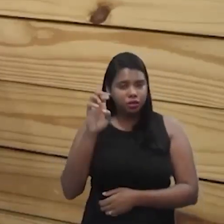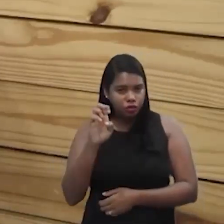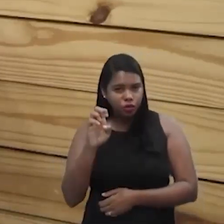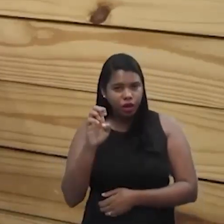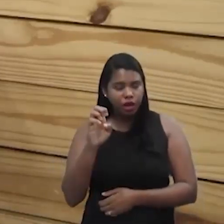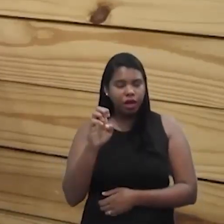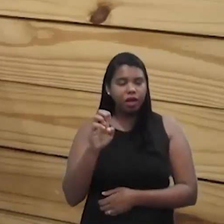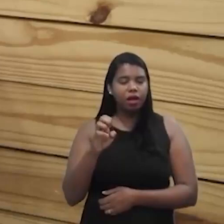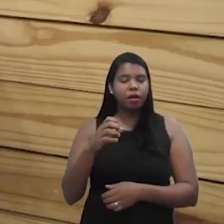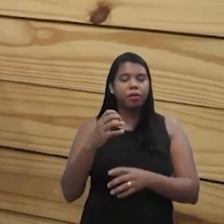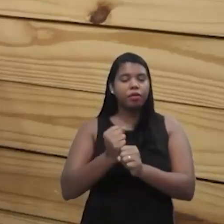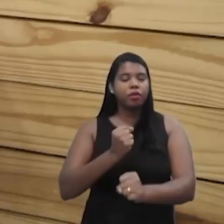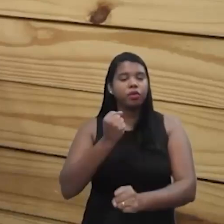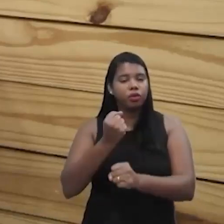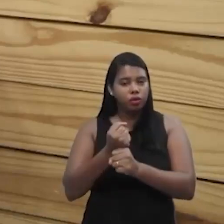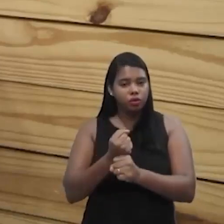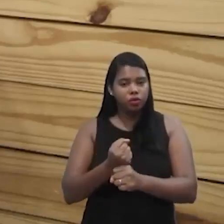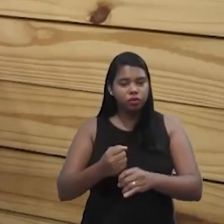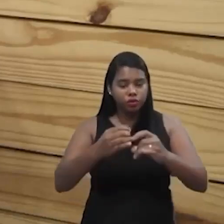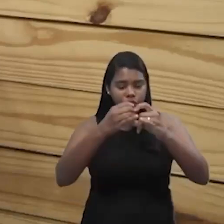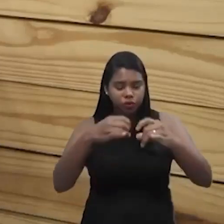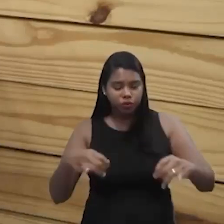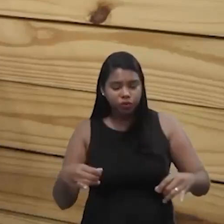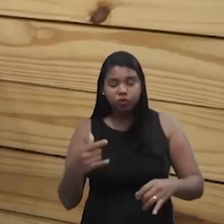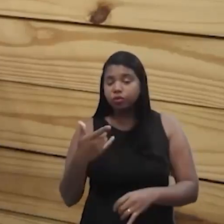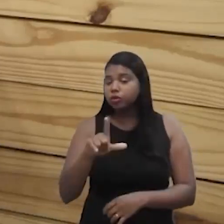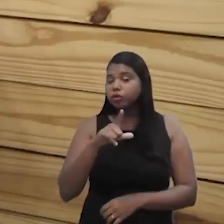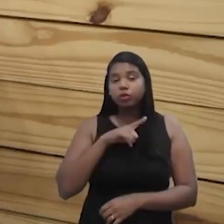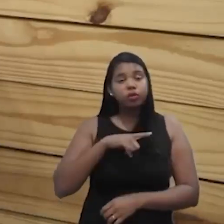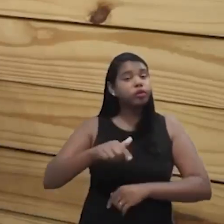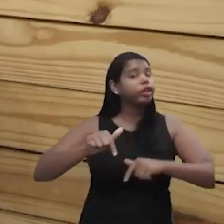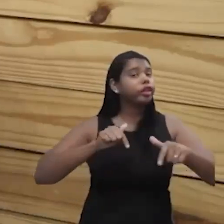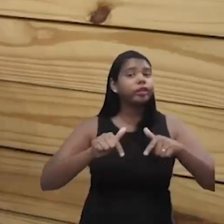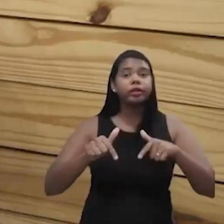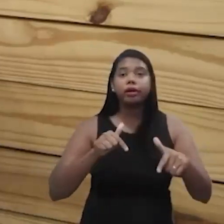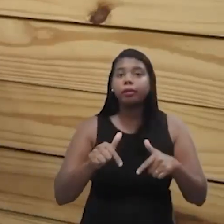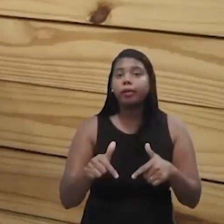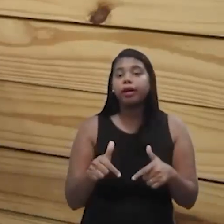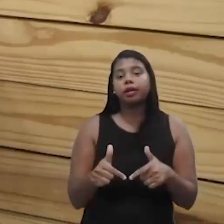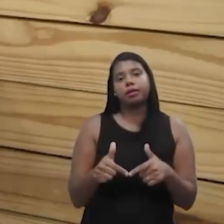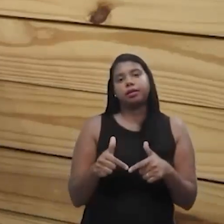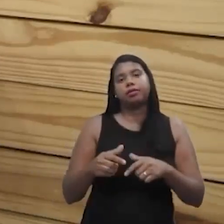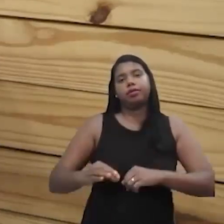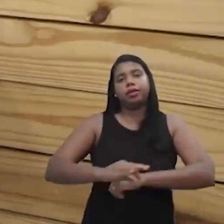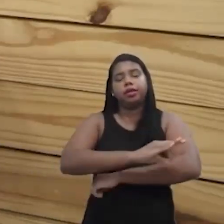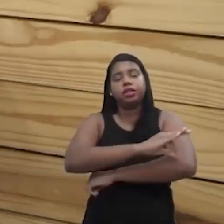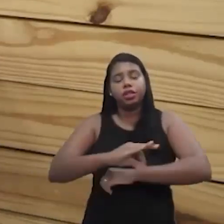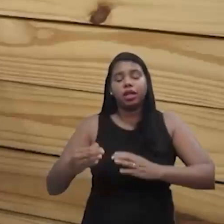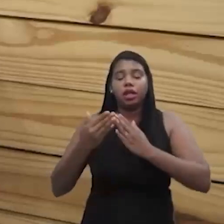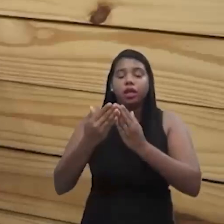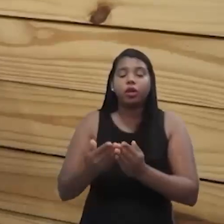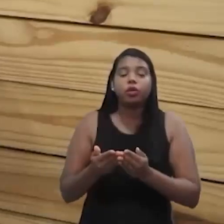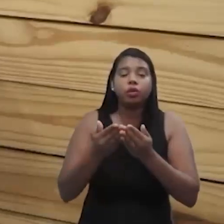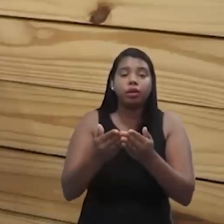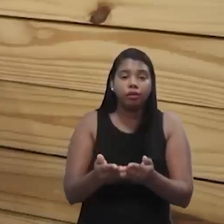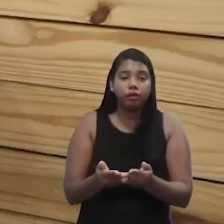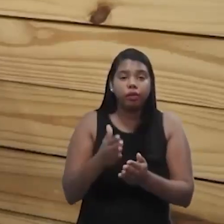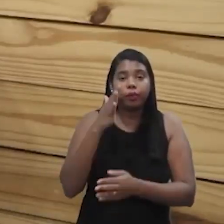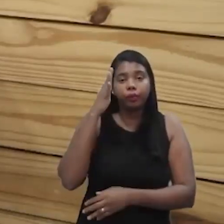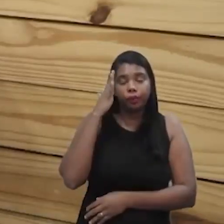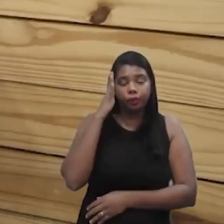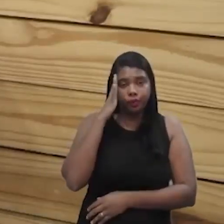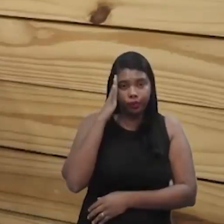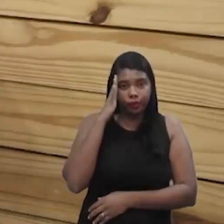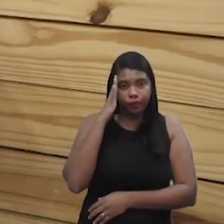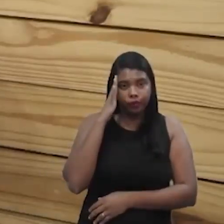foram construídos aqui e você não tinha um profissional que trabalhasse na parte da engenharia naval, localizado aqui no